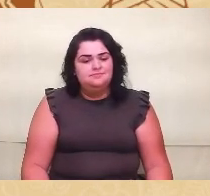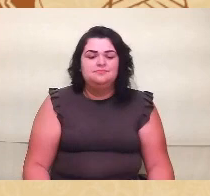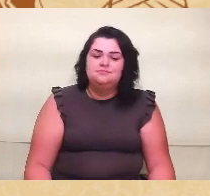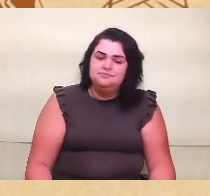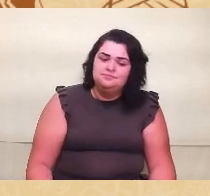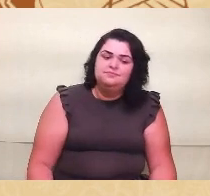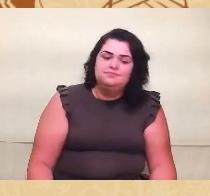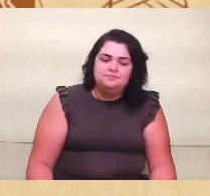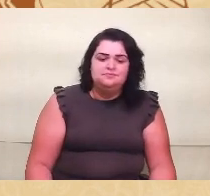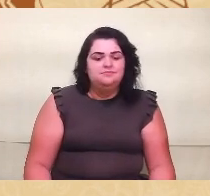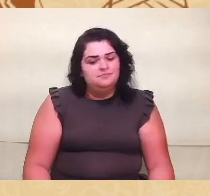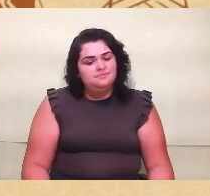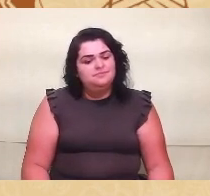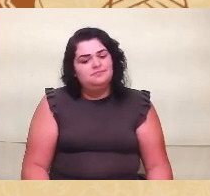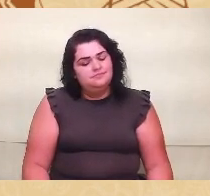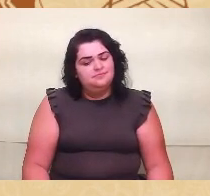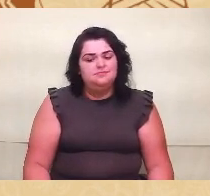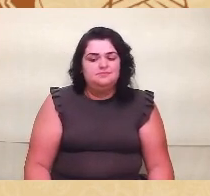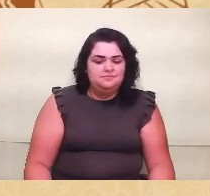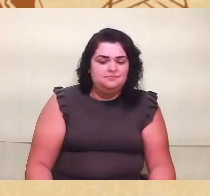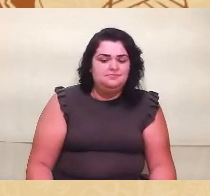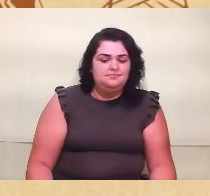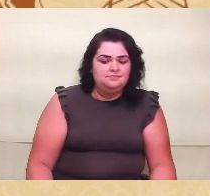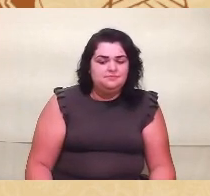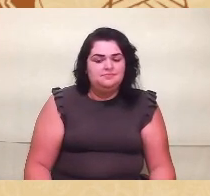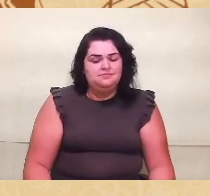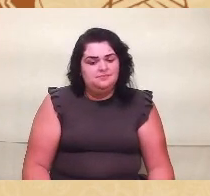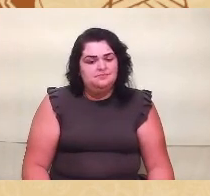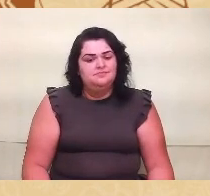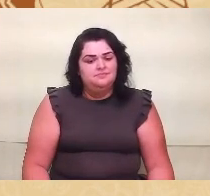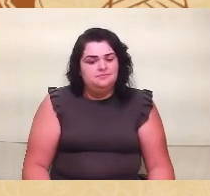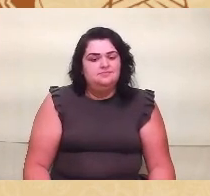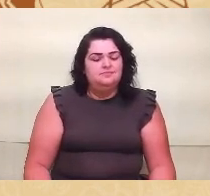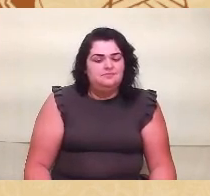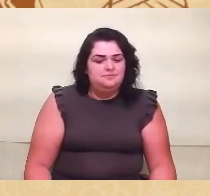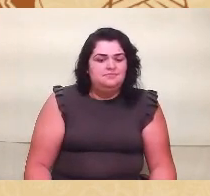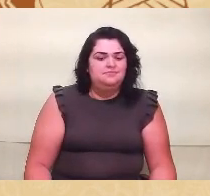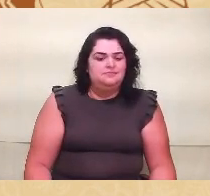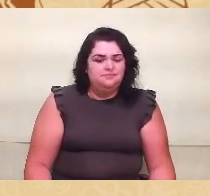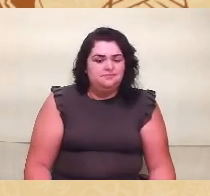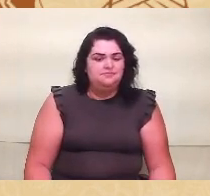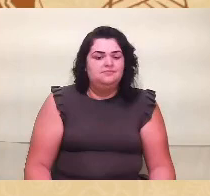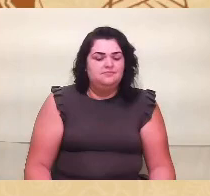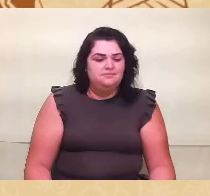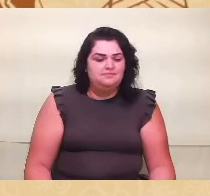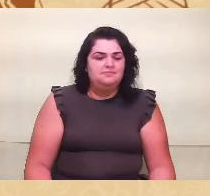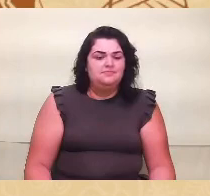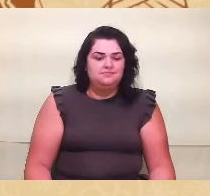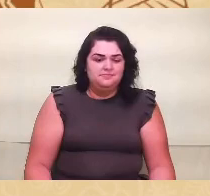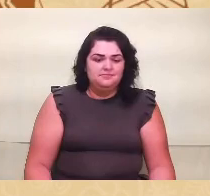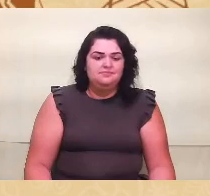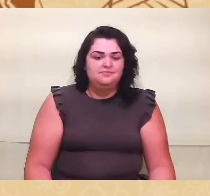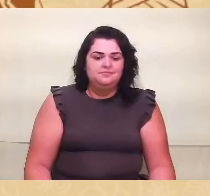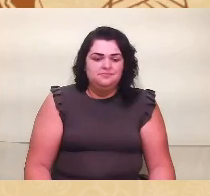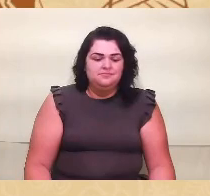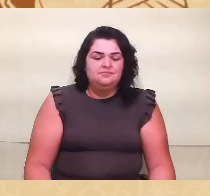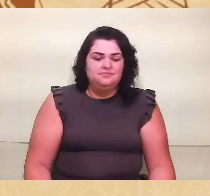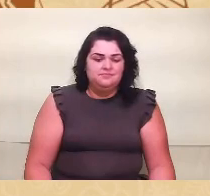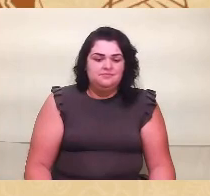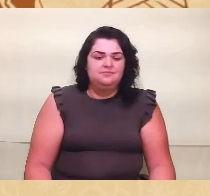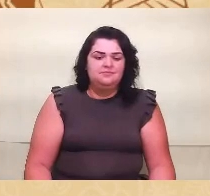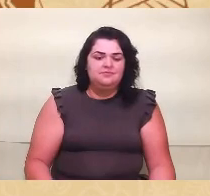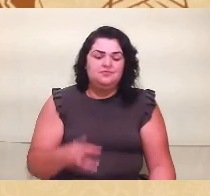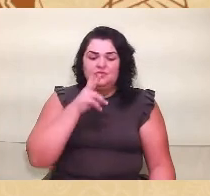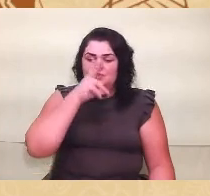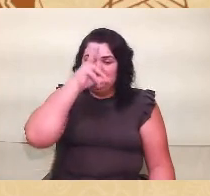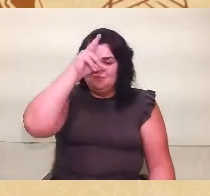não arreia, reia, reia, reia. Vamos unir a força, é do céu e do mar. Eu quero é